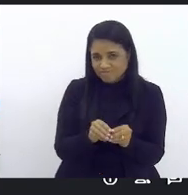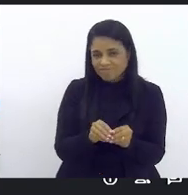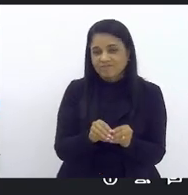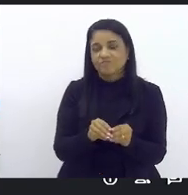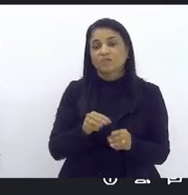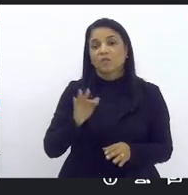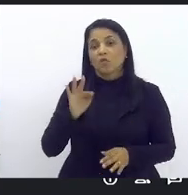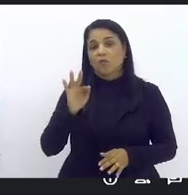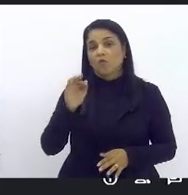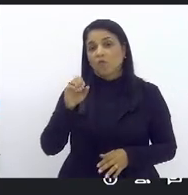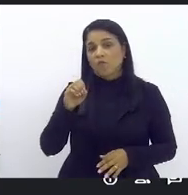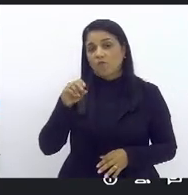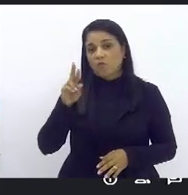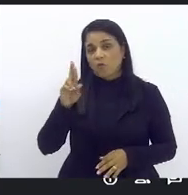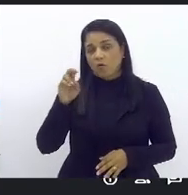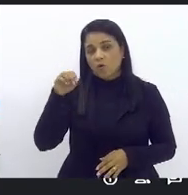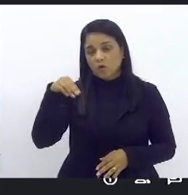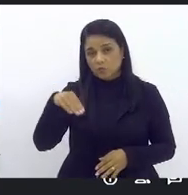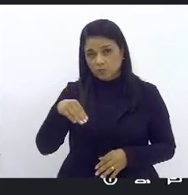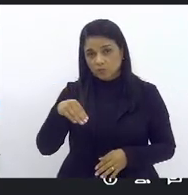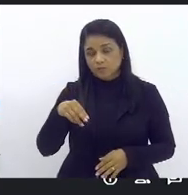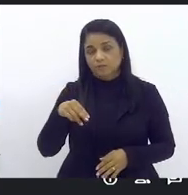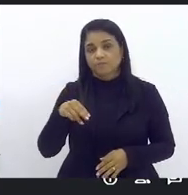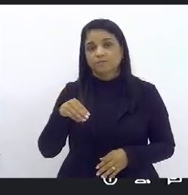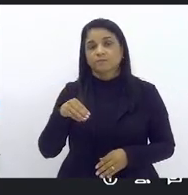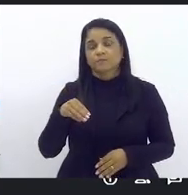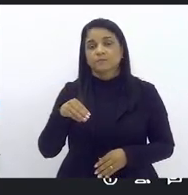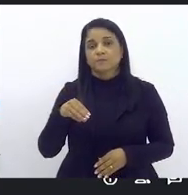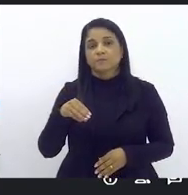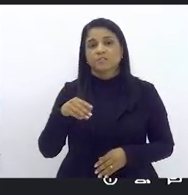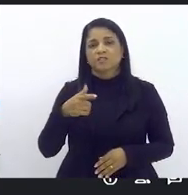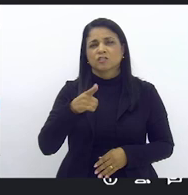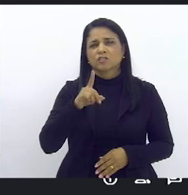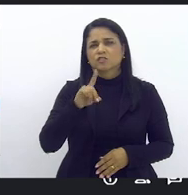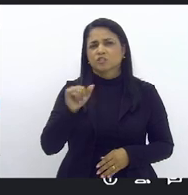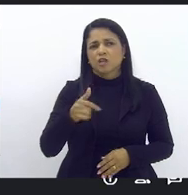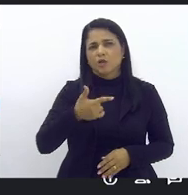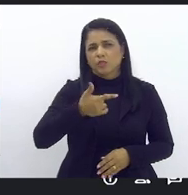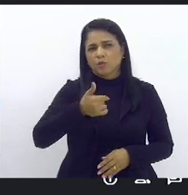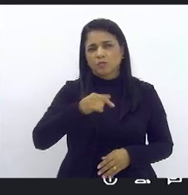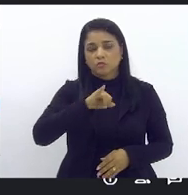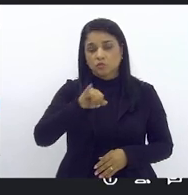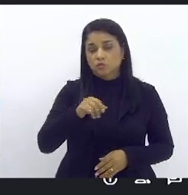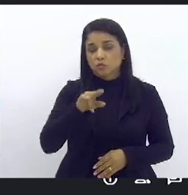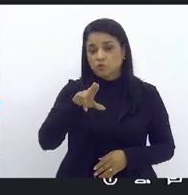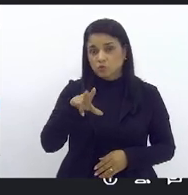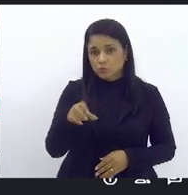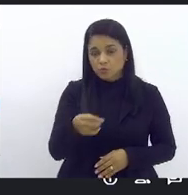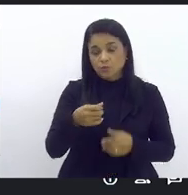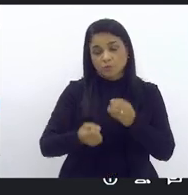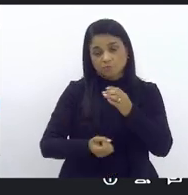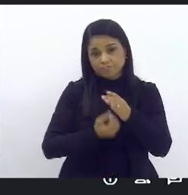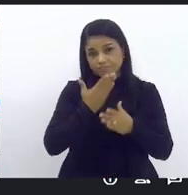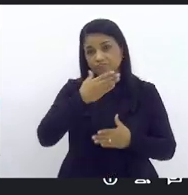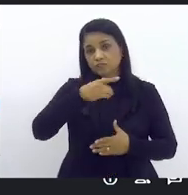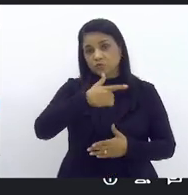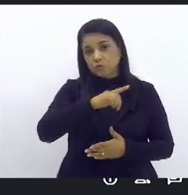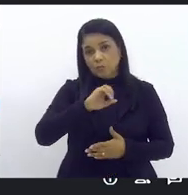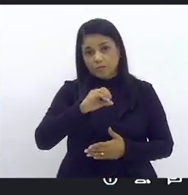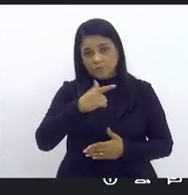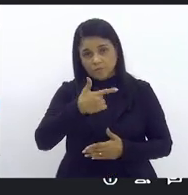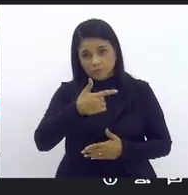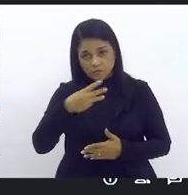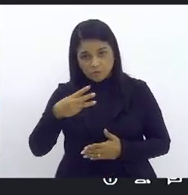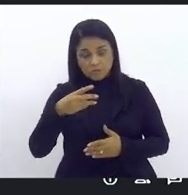Esse fórum foi criado agora, dia 12 de junho deste ano, e tem por